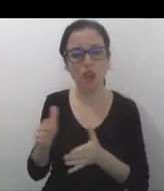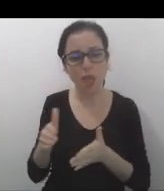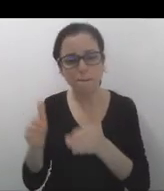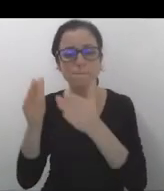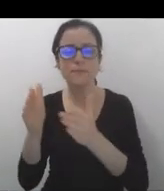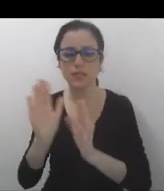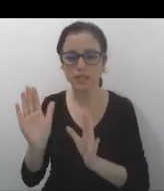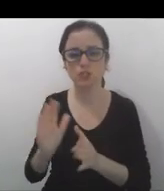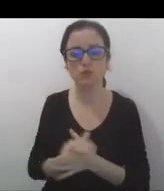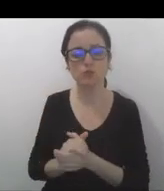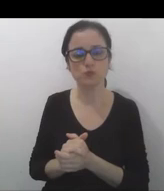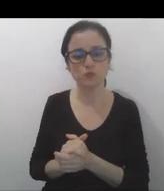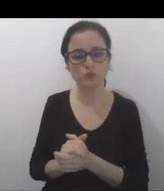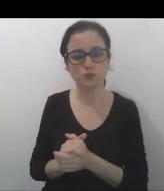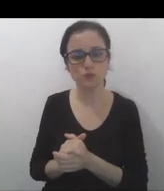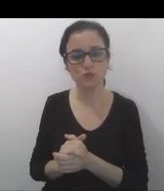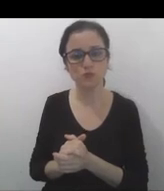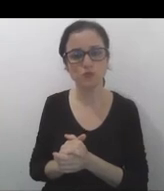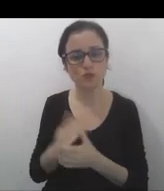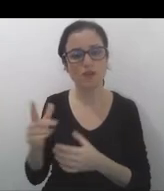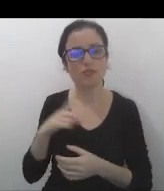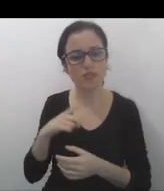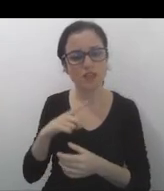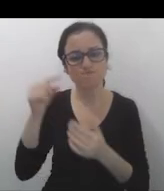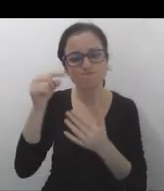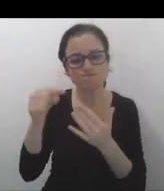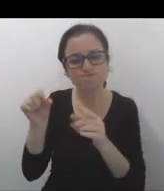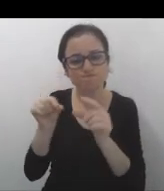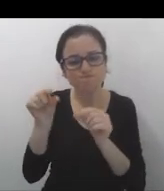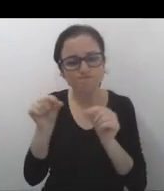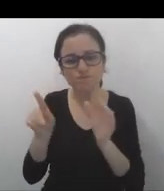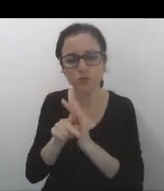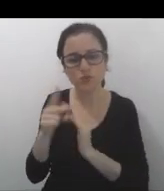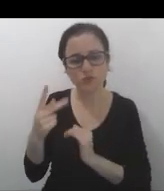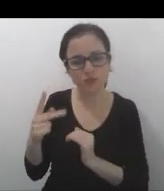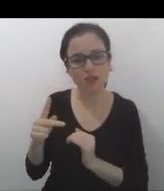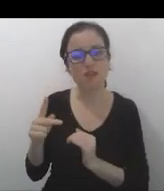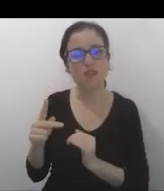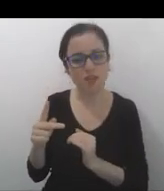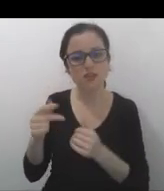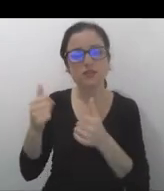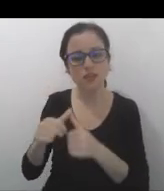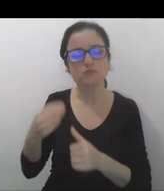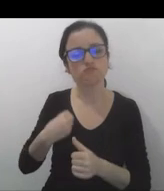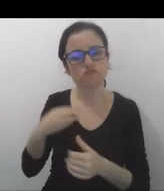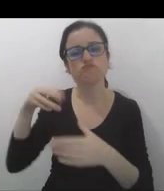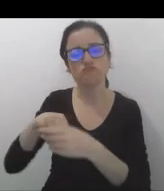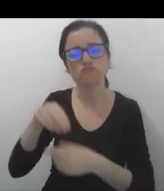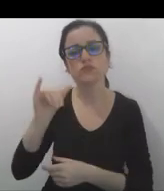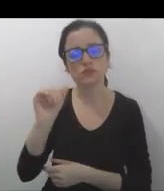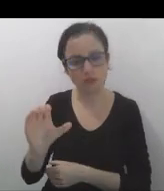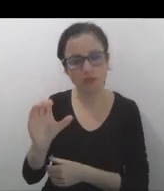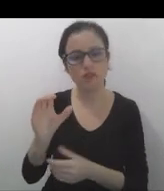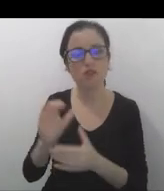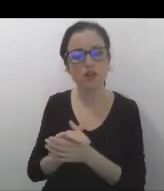essa outra trajetória, né? E que tem, a meu ver, tem elementos aí que